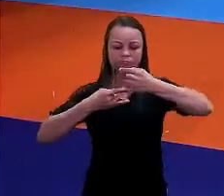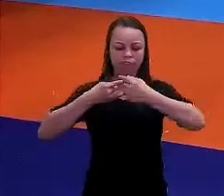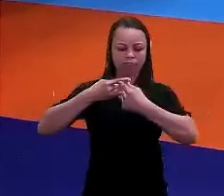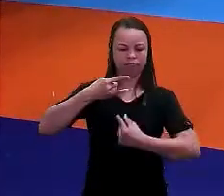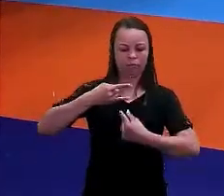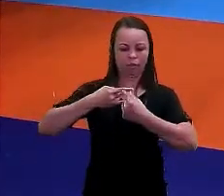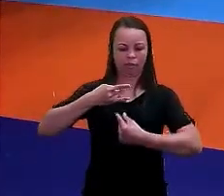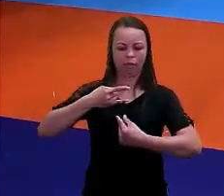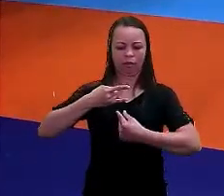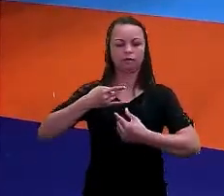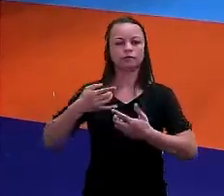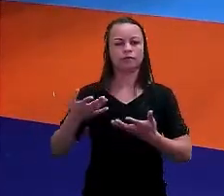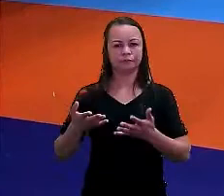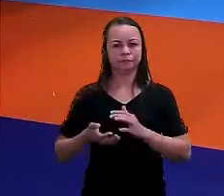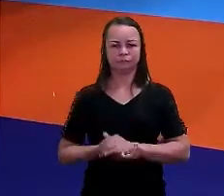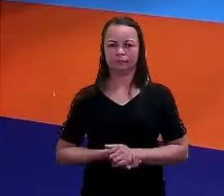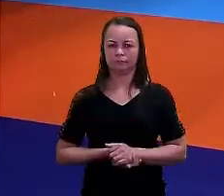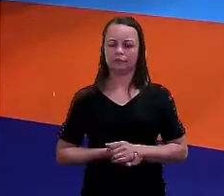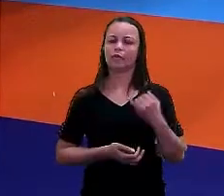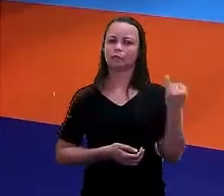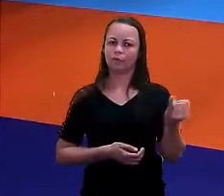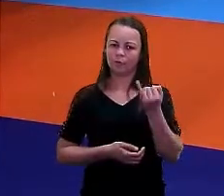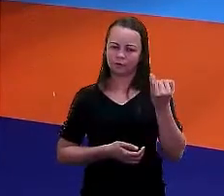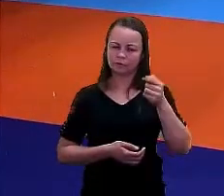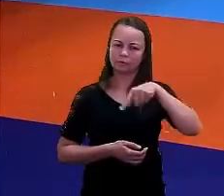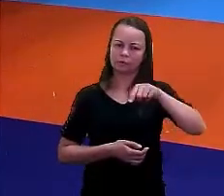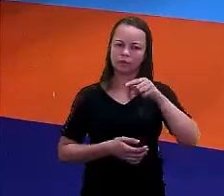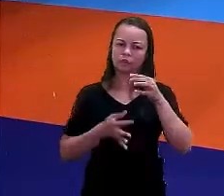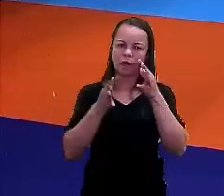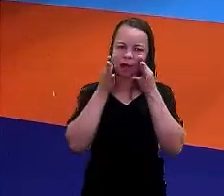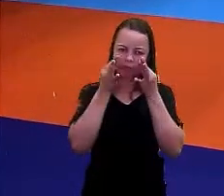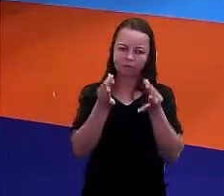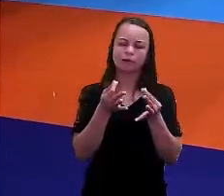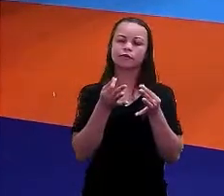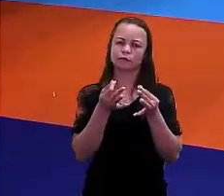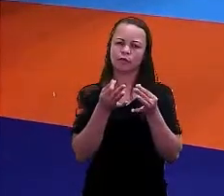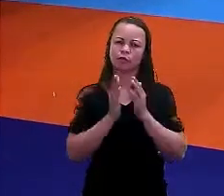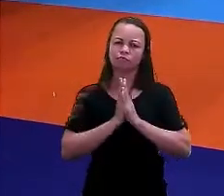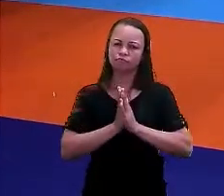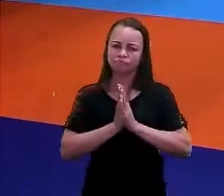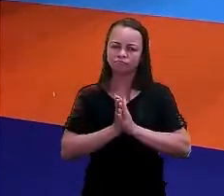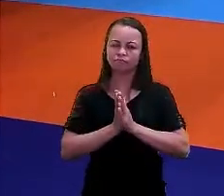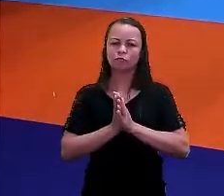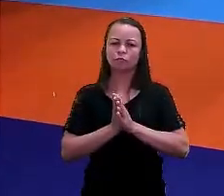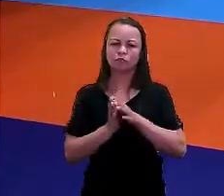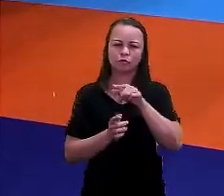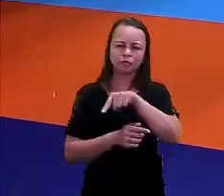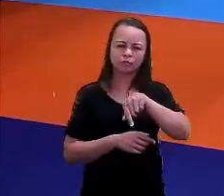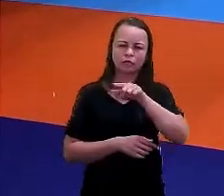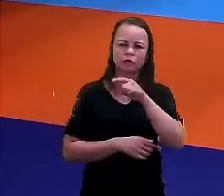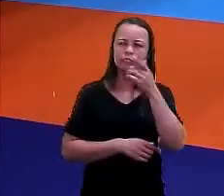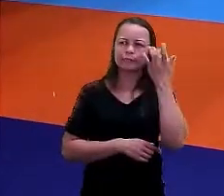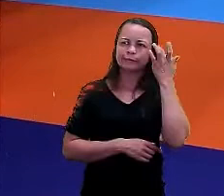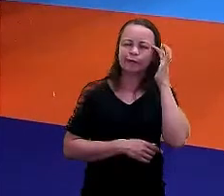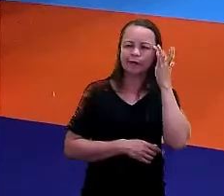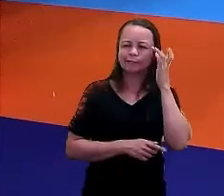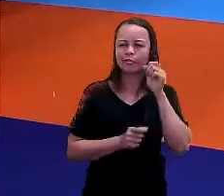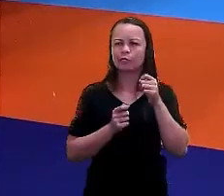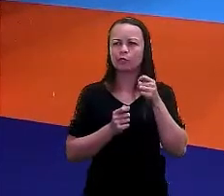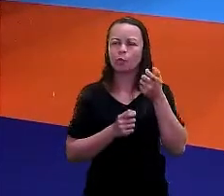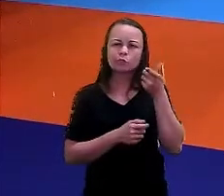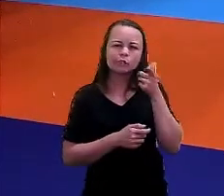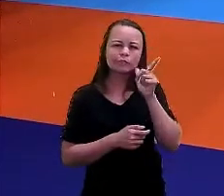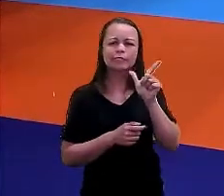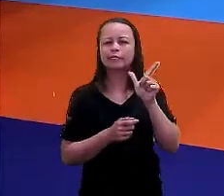Por favor, gente, não deixa de prestar atenção nisso com muito carinho. Porque, gente, a gente não tem jamais aqui a pretensão de achar que a gente vai conseguir